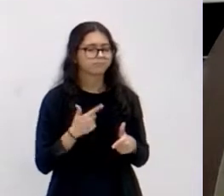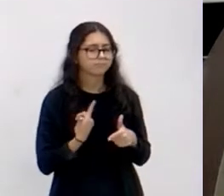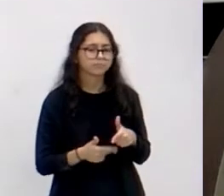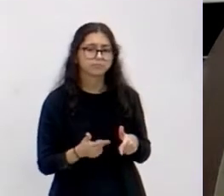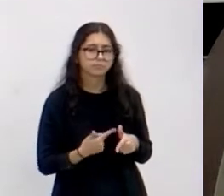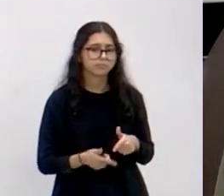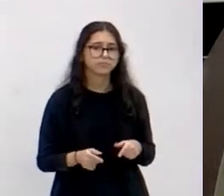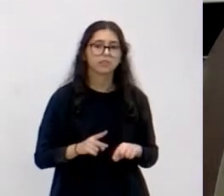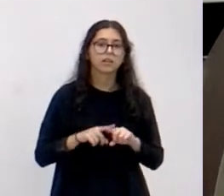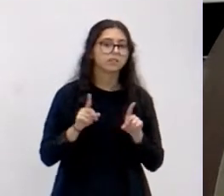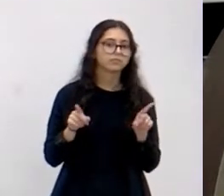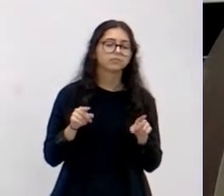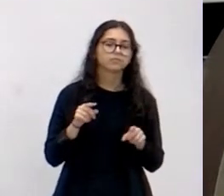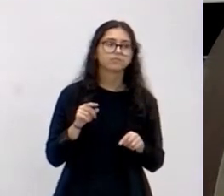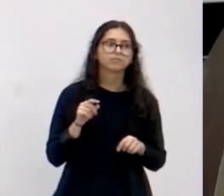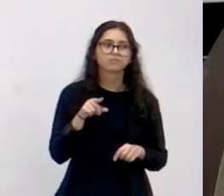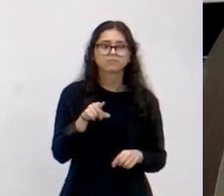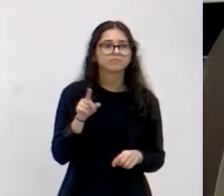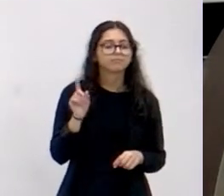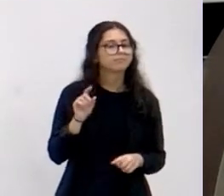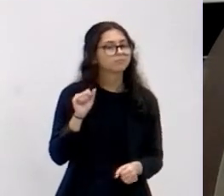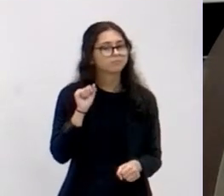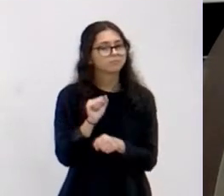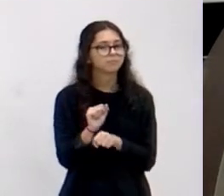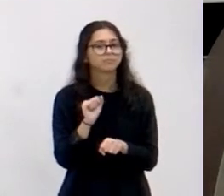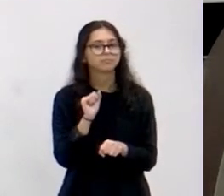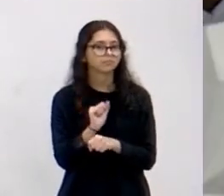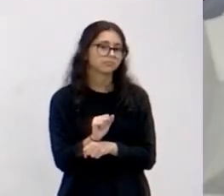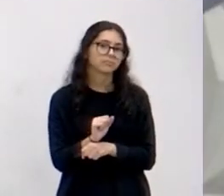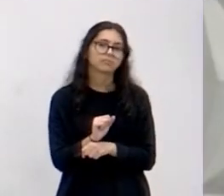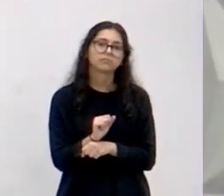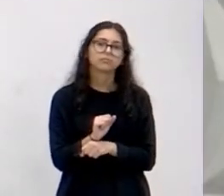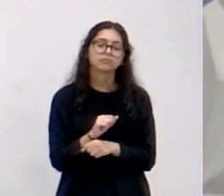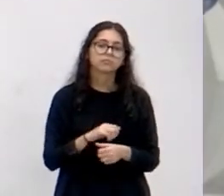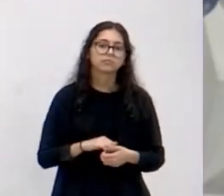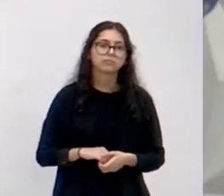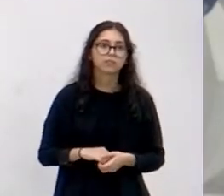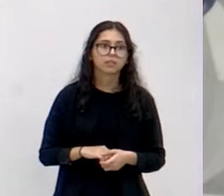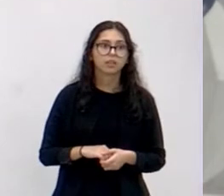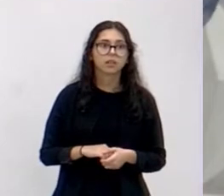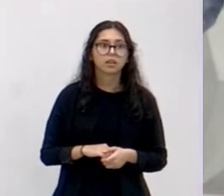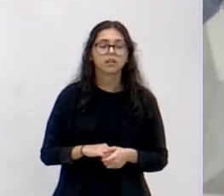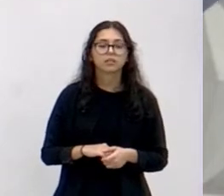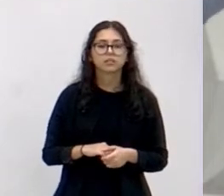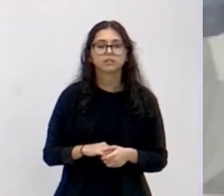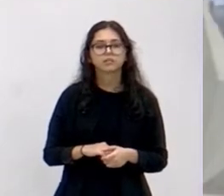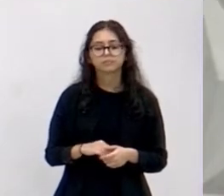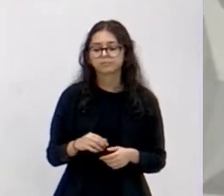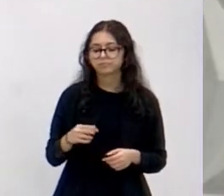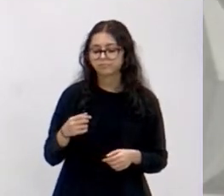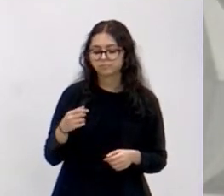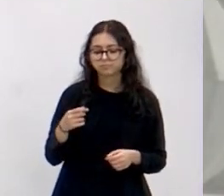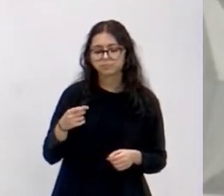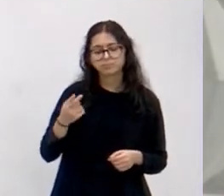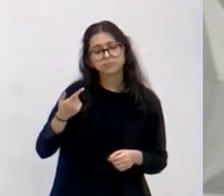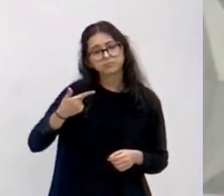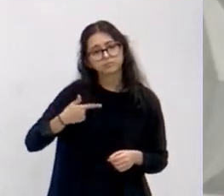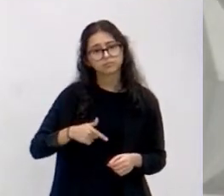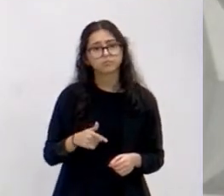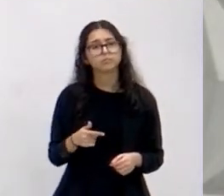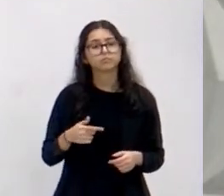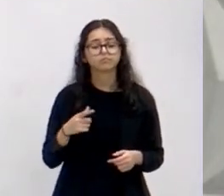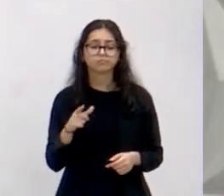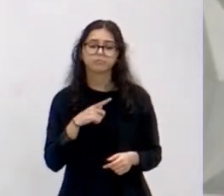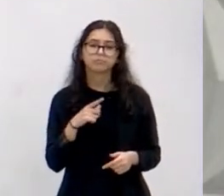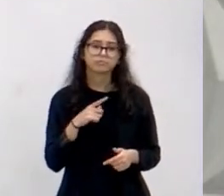você não está preparado você não estava preparada para aquela recaída e é por isso que às vezes um